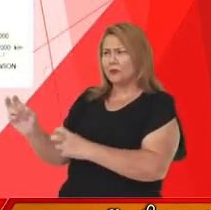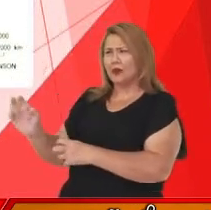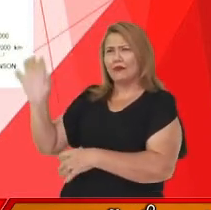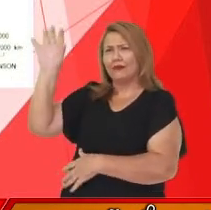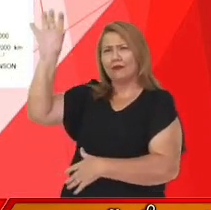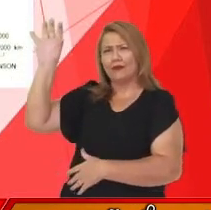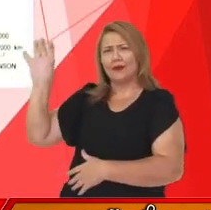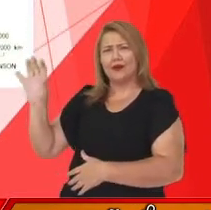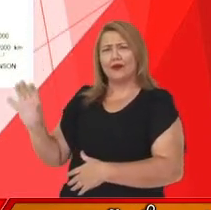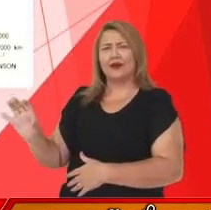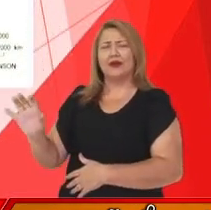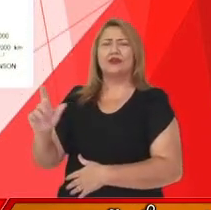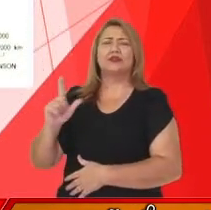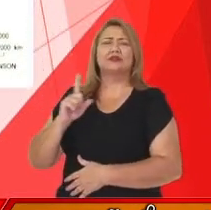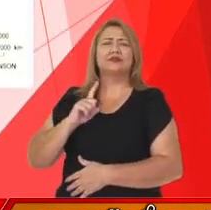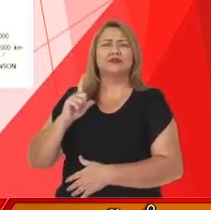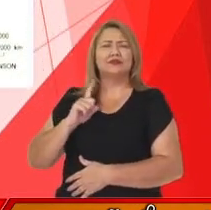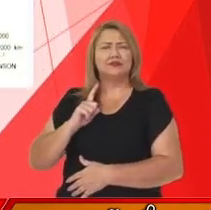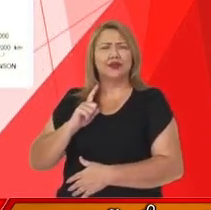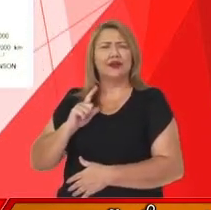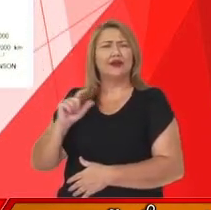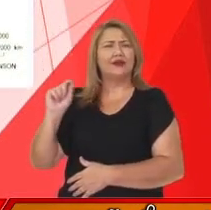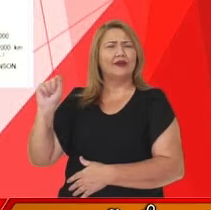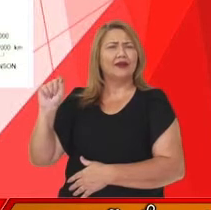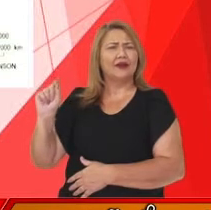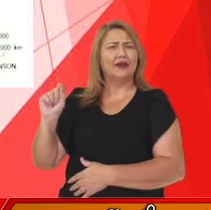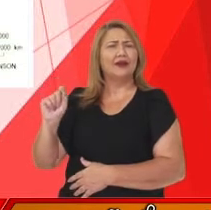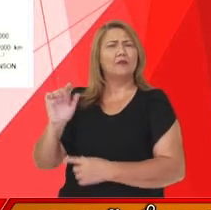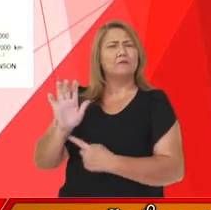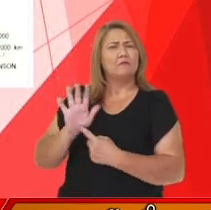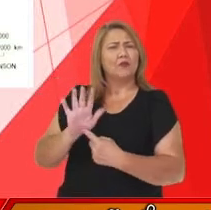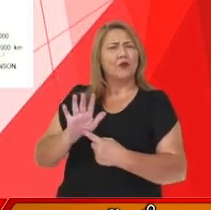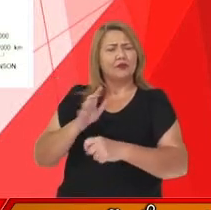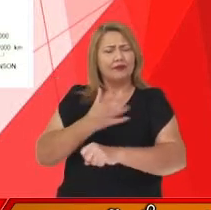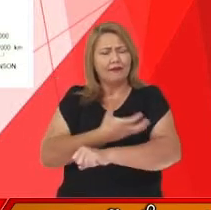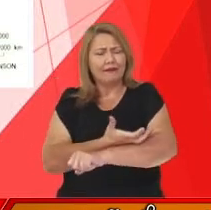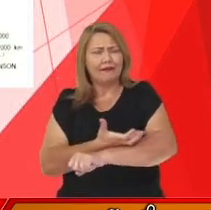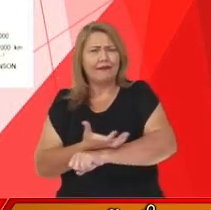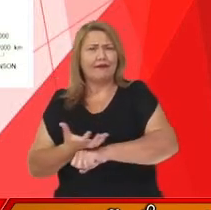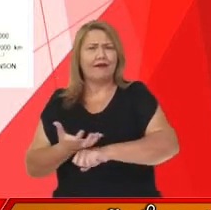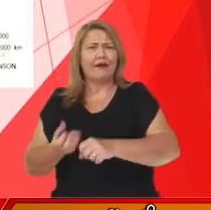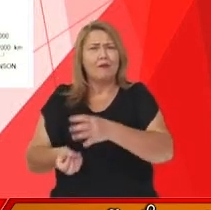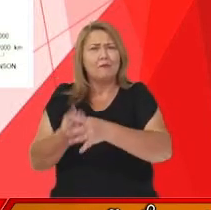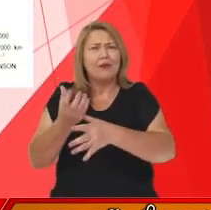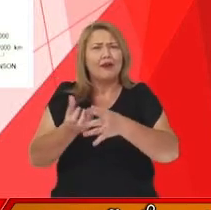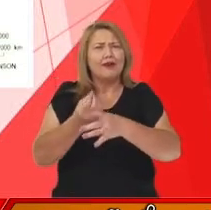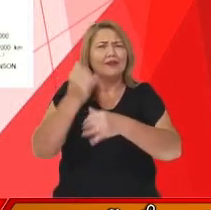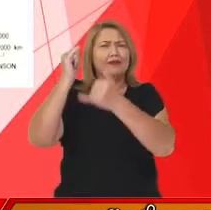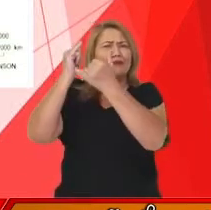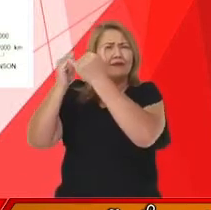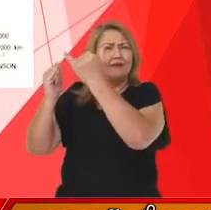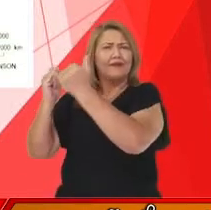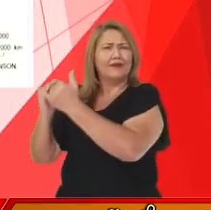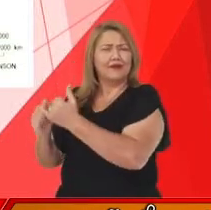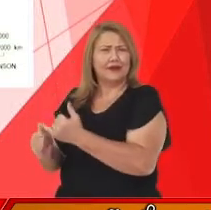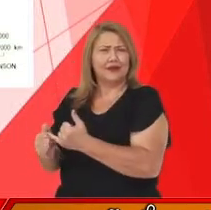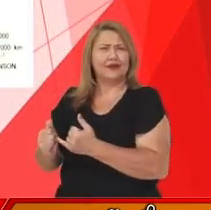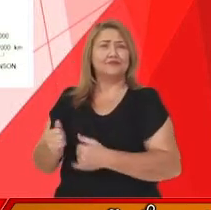as regiões de mês I stood apresentam vegetação semelhante